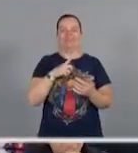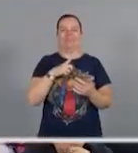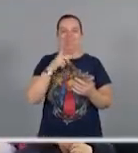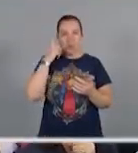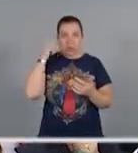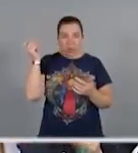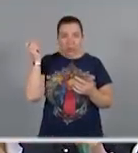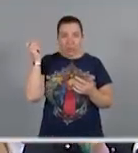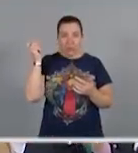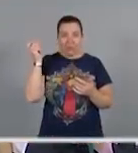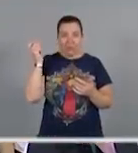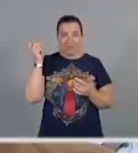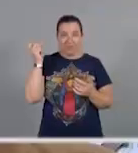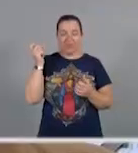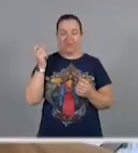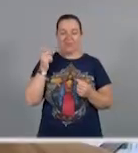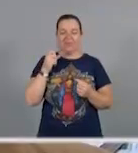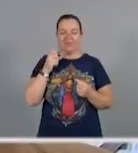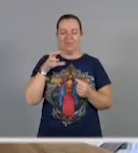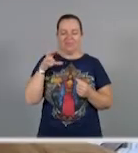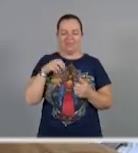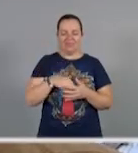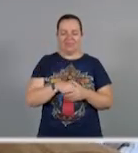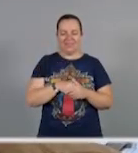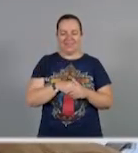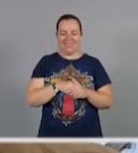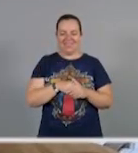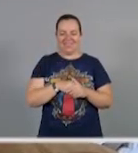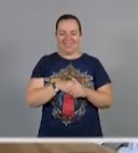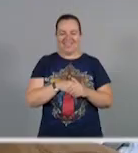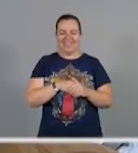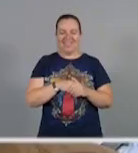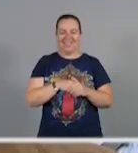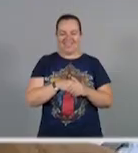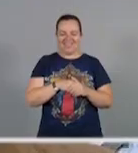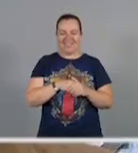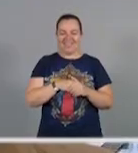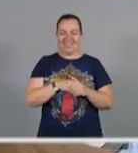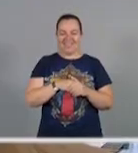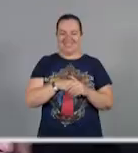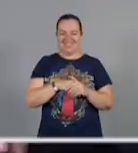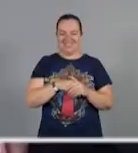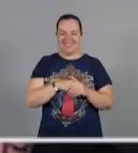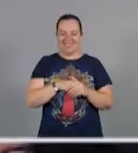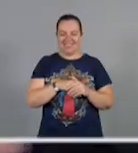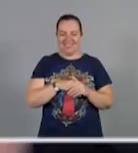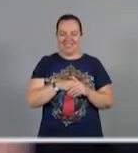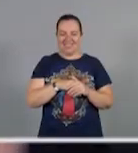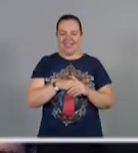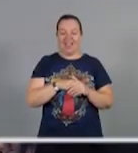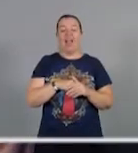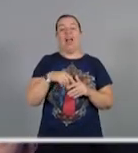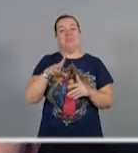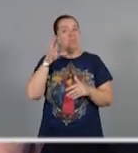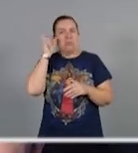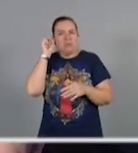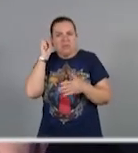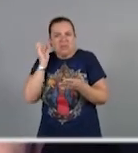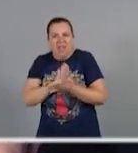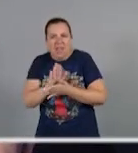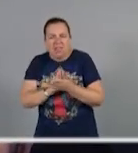Dá? Não estou escutando nada. Não, eu não estou escutando nada da viola.